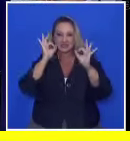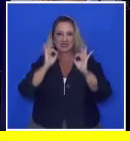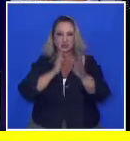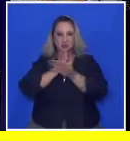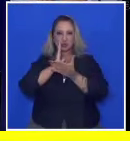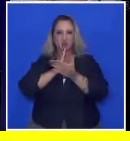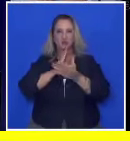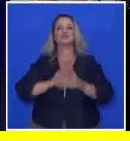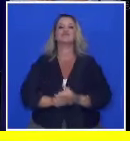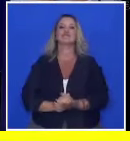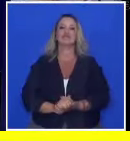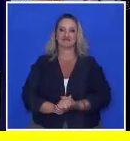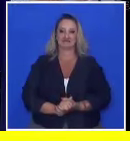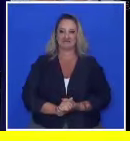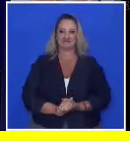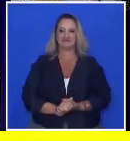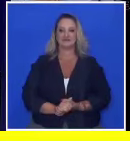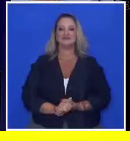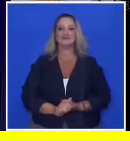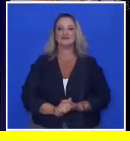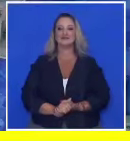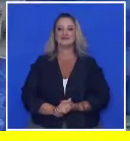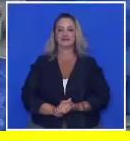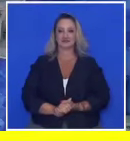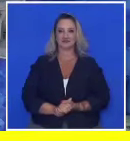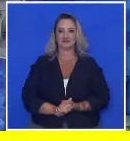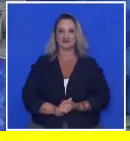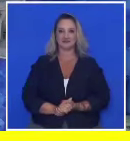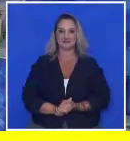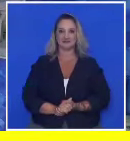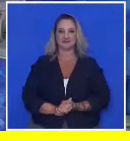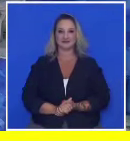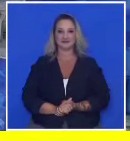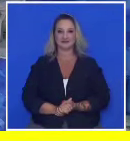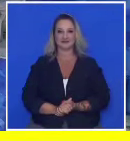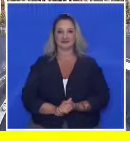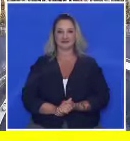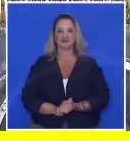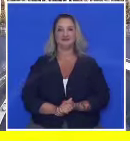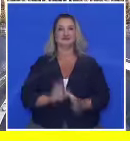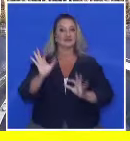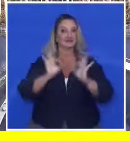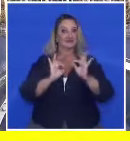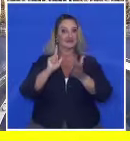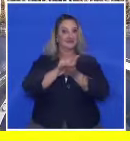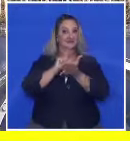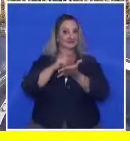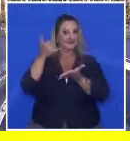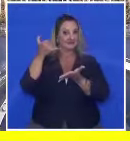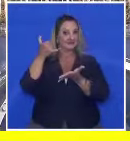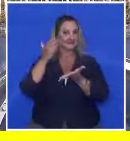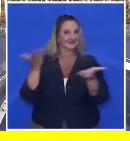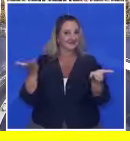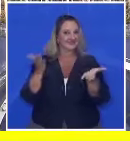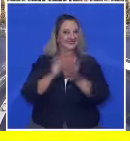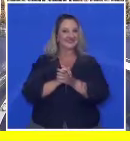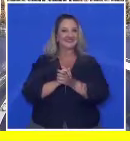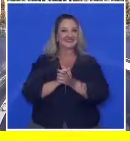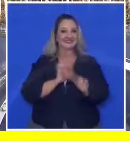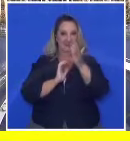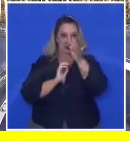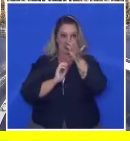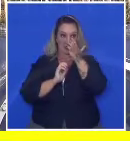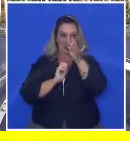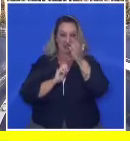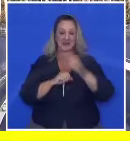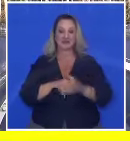e validar o nosso sorteio. Muito bem, bolas posicionadas, prepare o papel e a caneta e separe